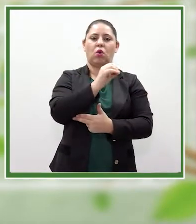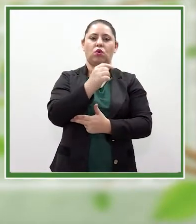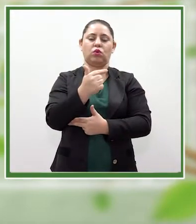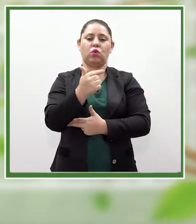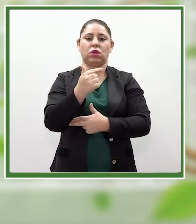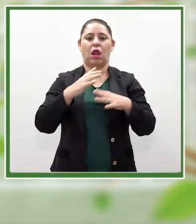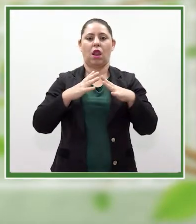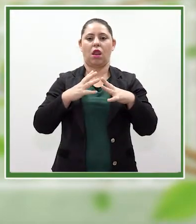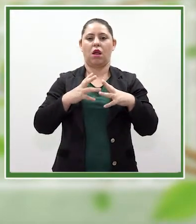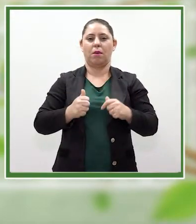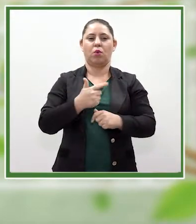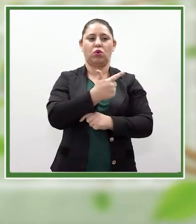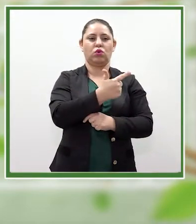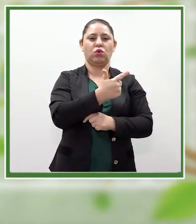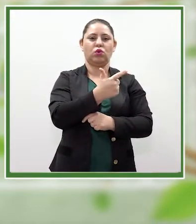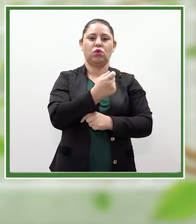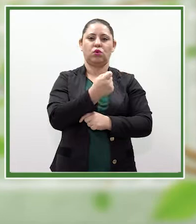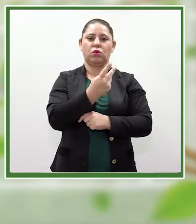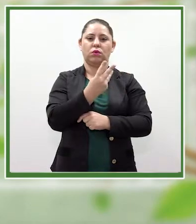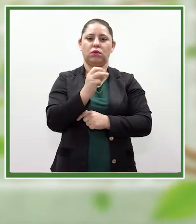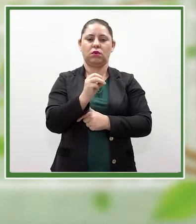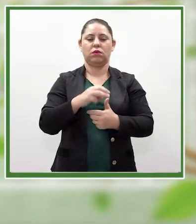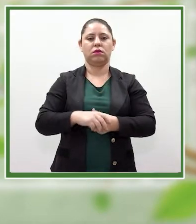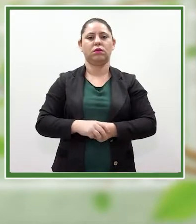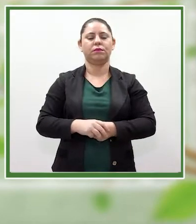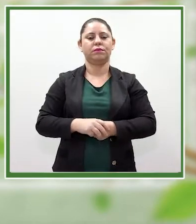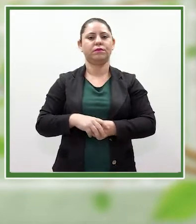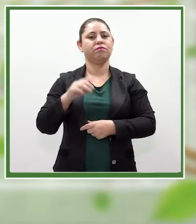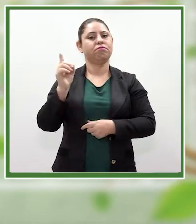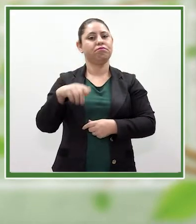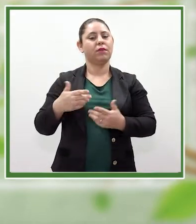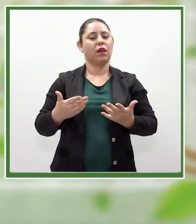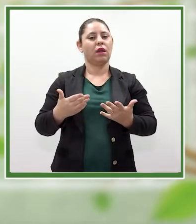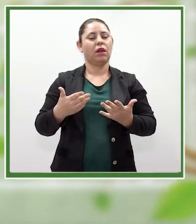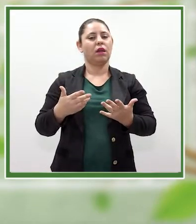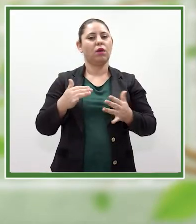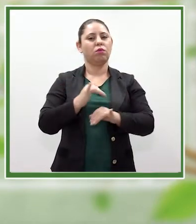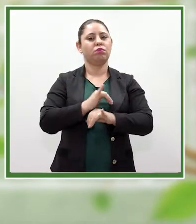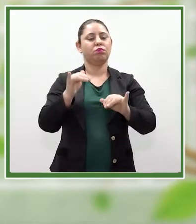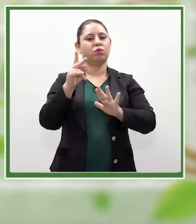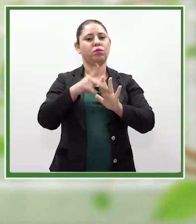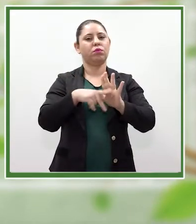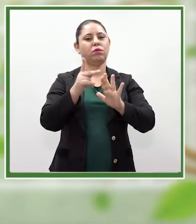os seus produtos carbono neutro a partir de 2030, né?